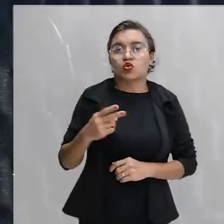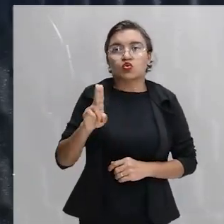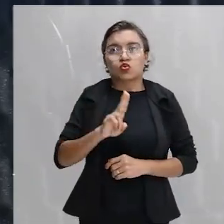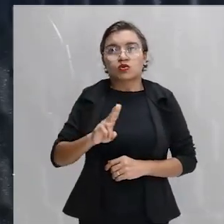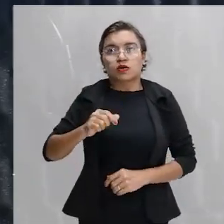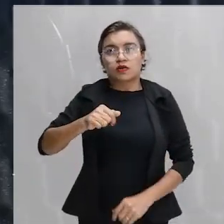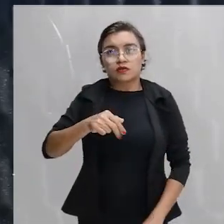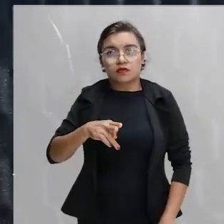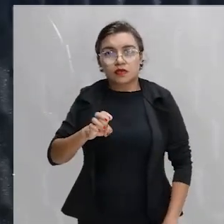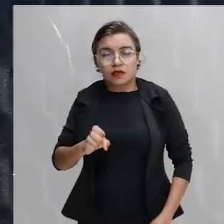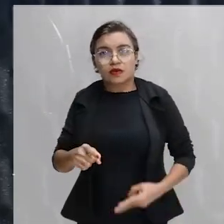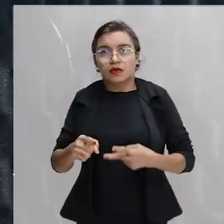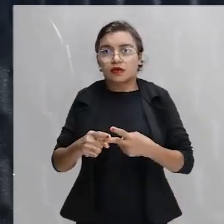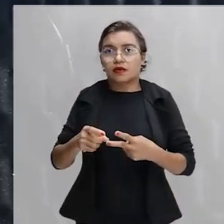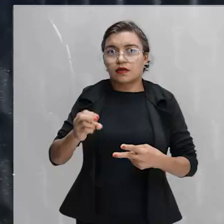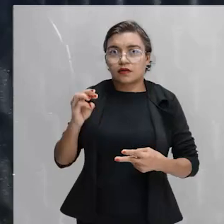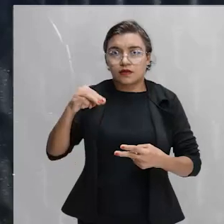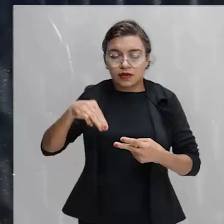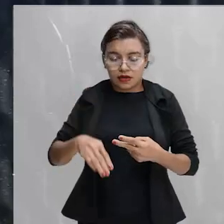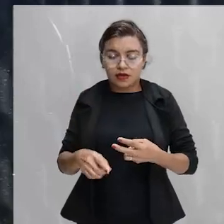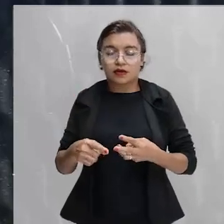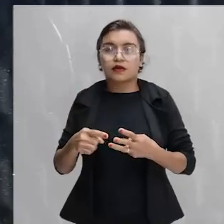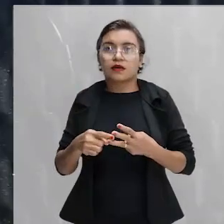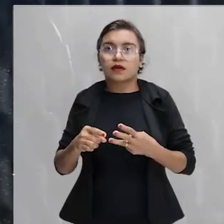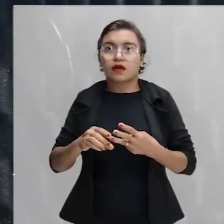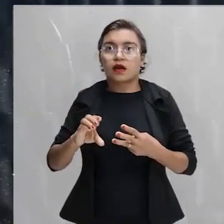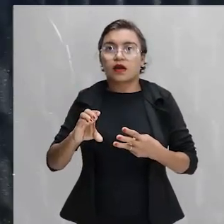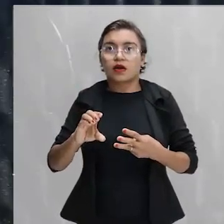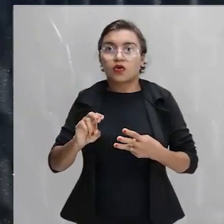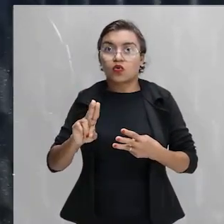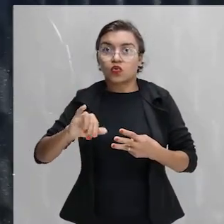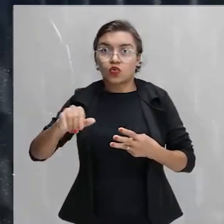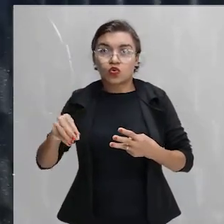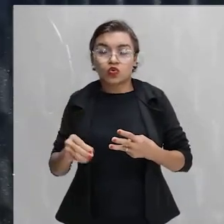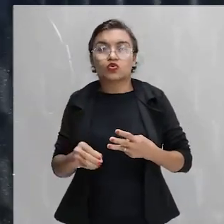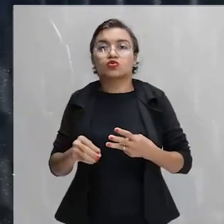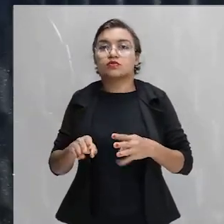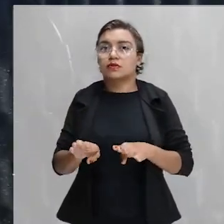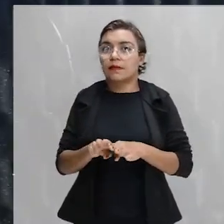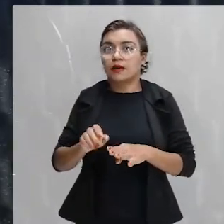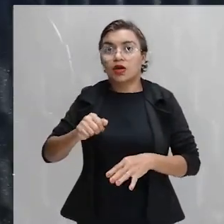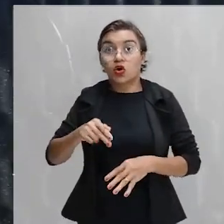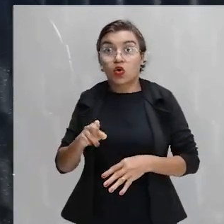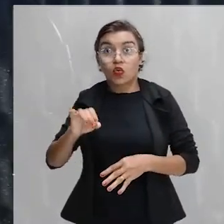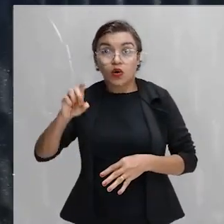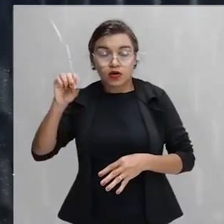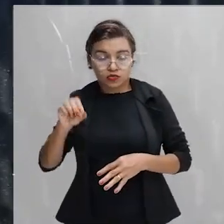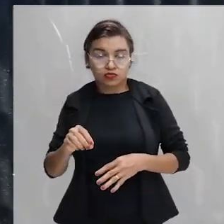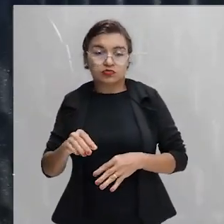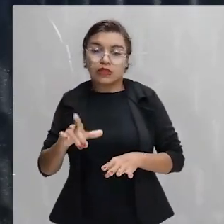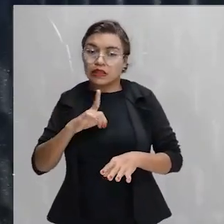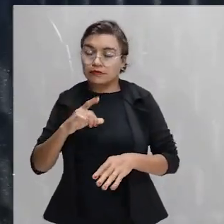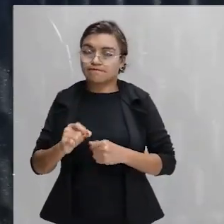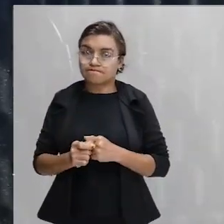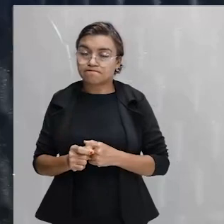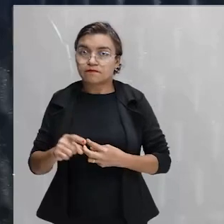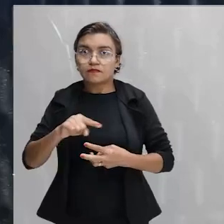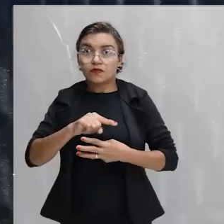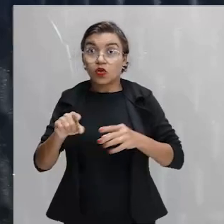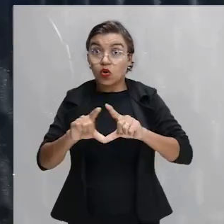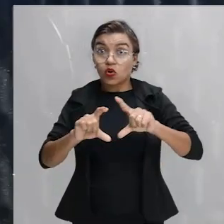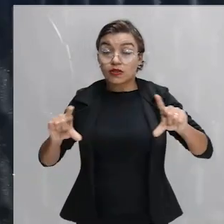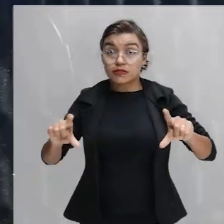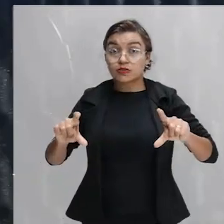do quem, do cujo, do onde, do quanto, que são pronomes relativos. Por quê? Porque as orações